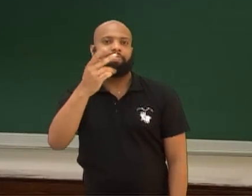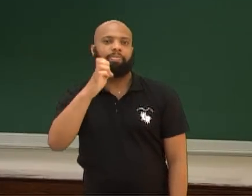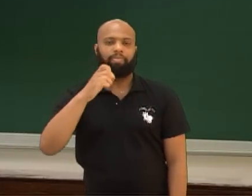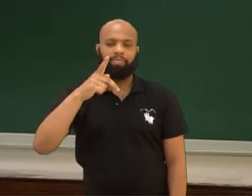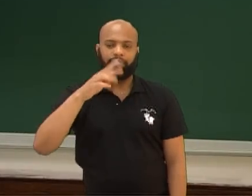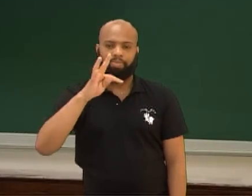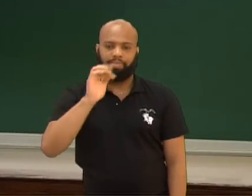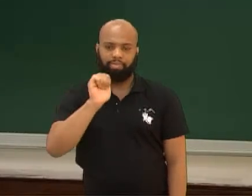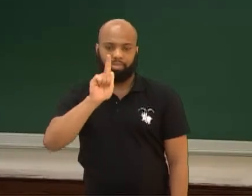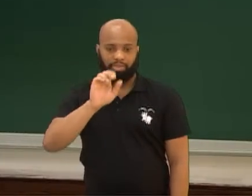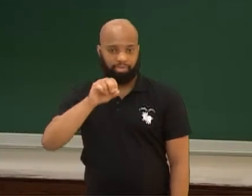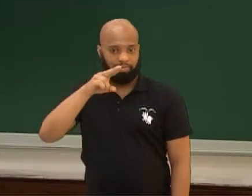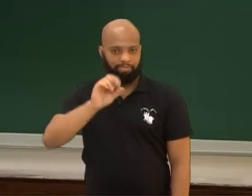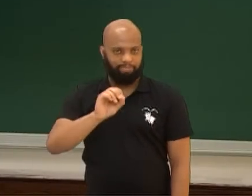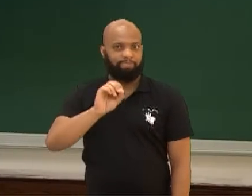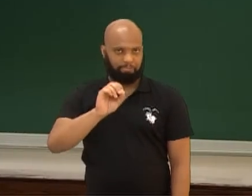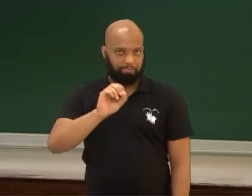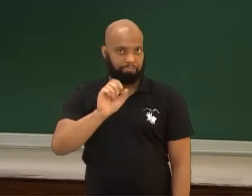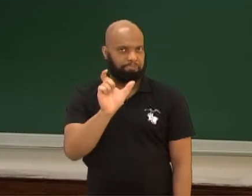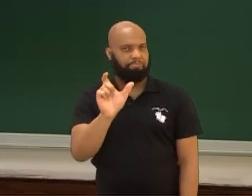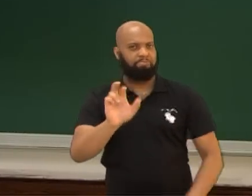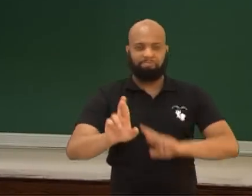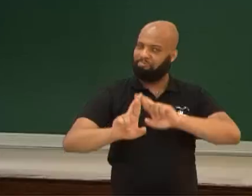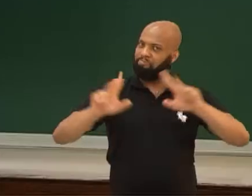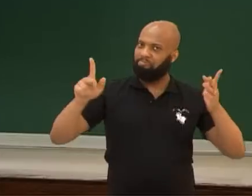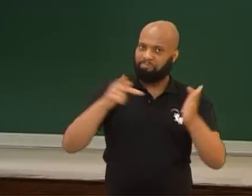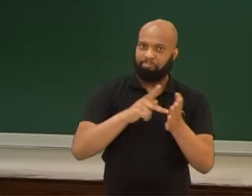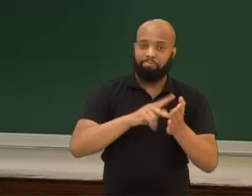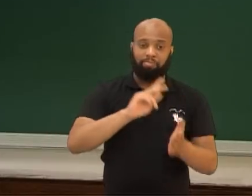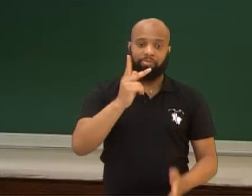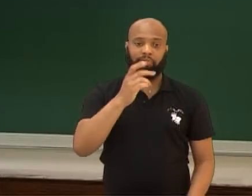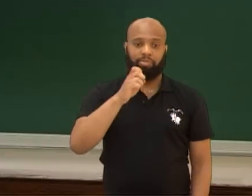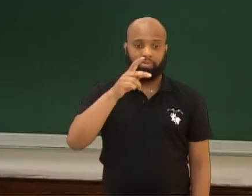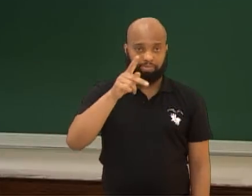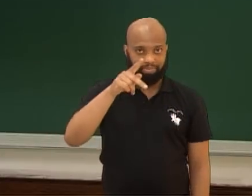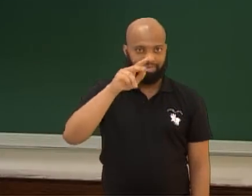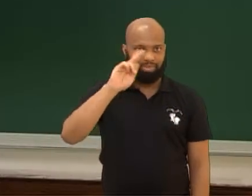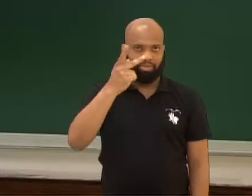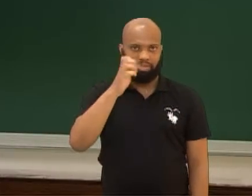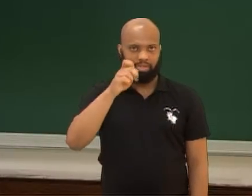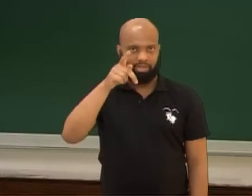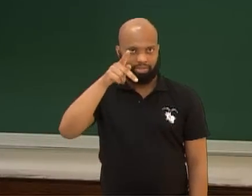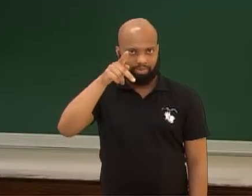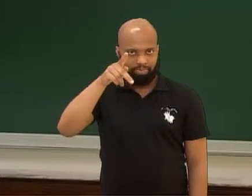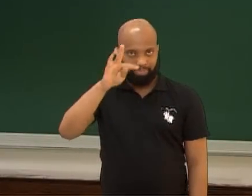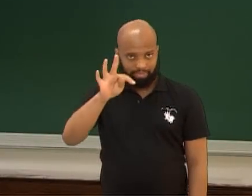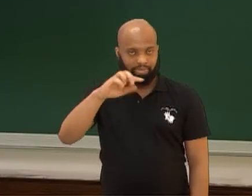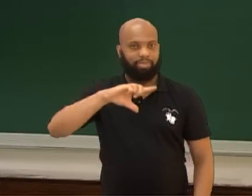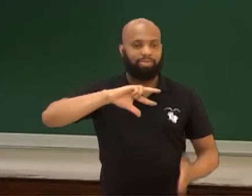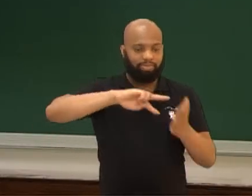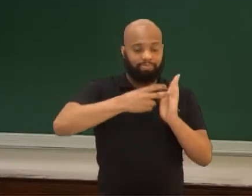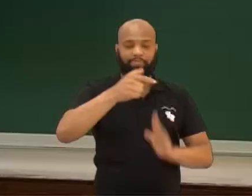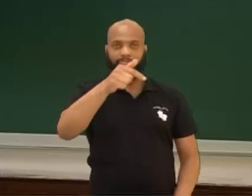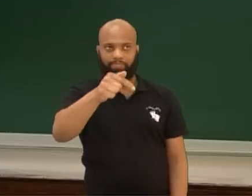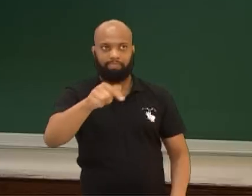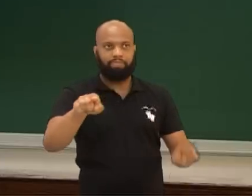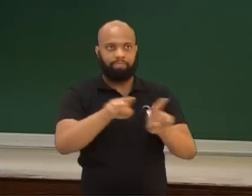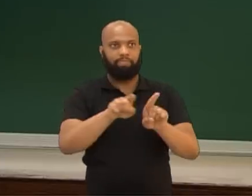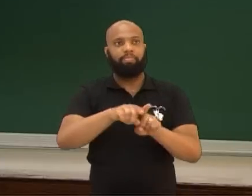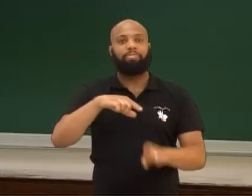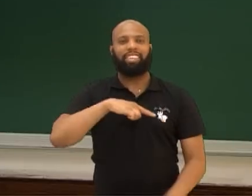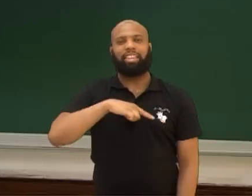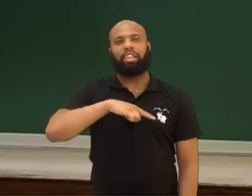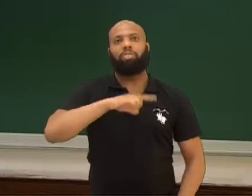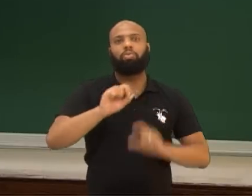heptágono. Né? Nome difícil de falar, né? Quer dizer 7. E um hexágono. Qual